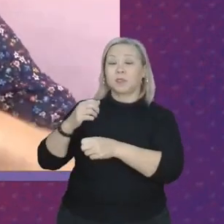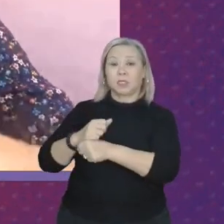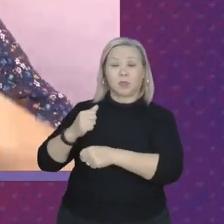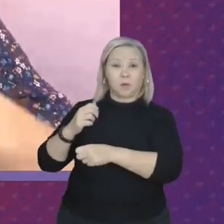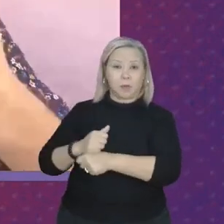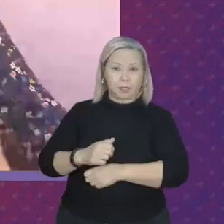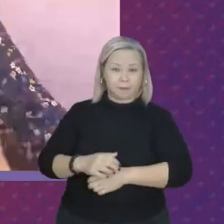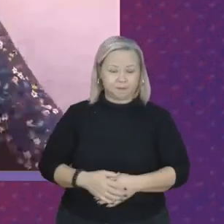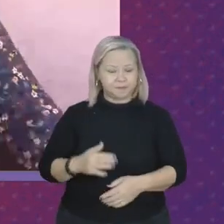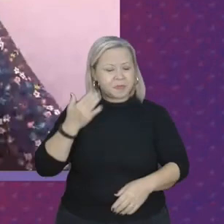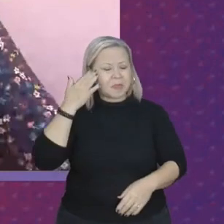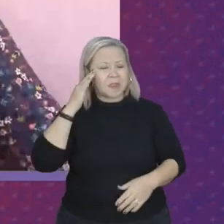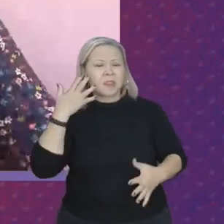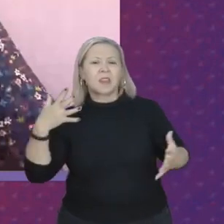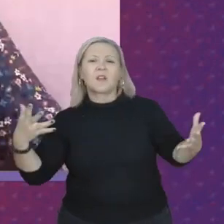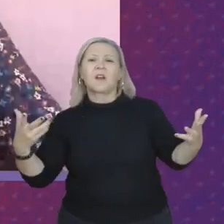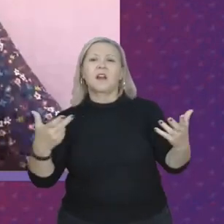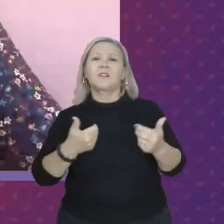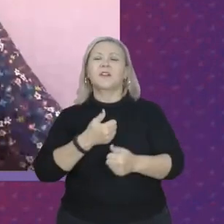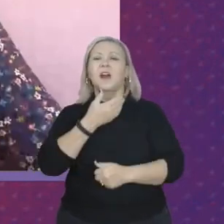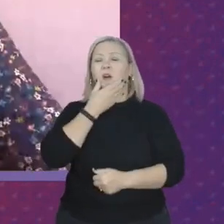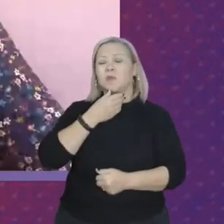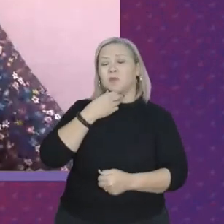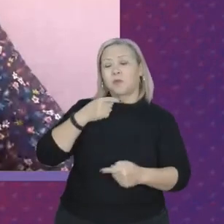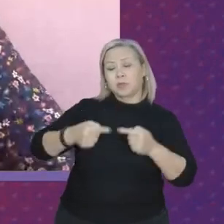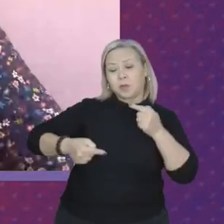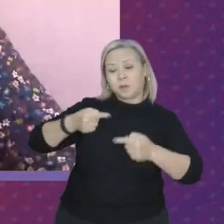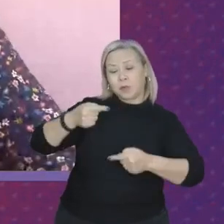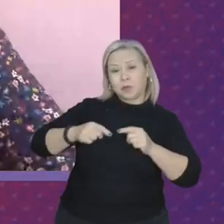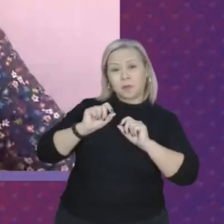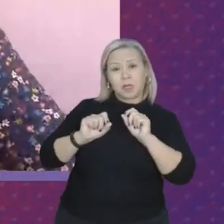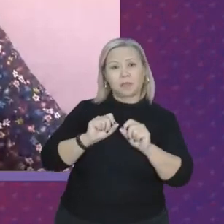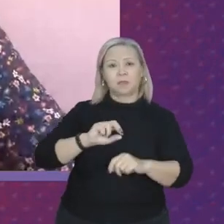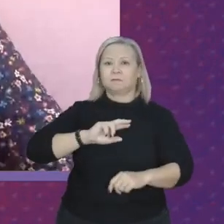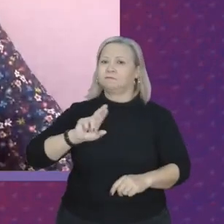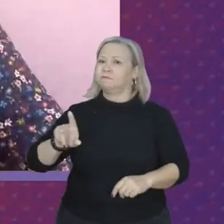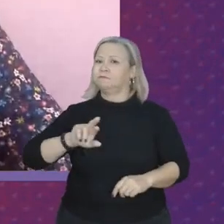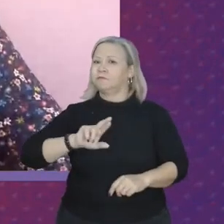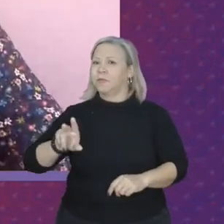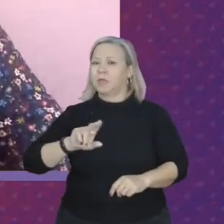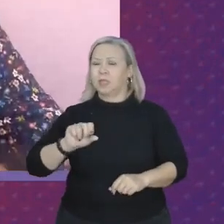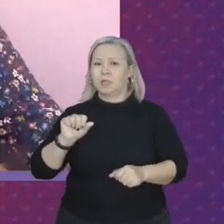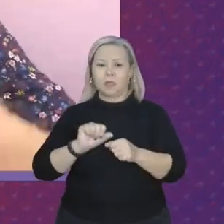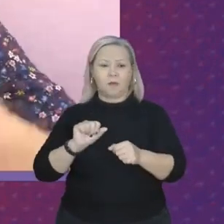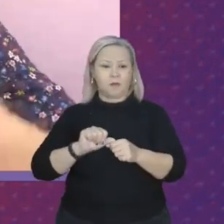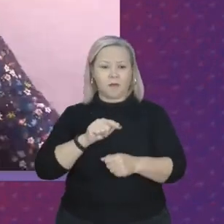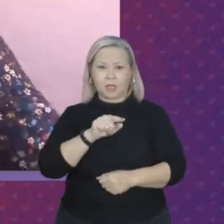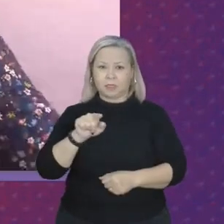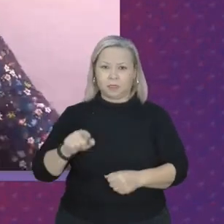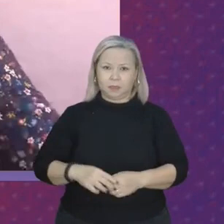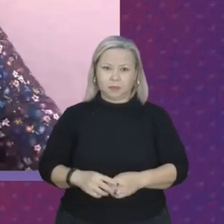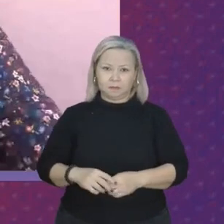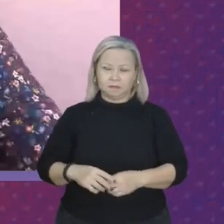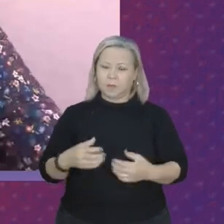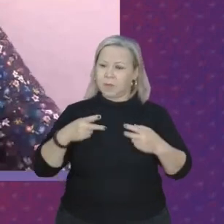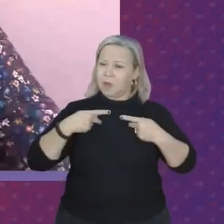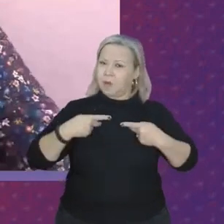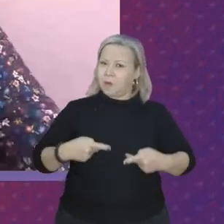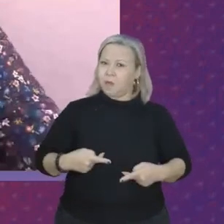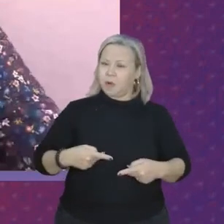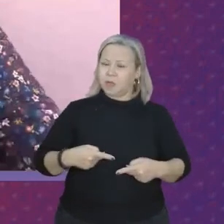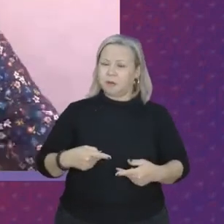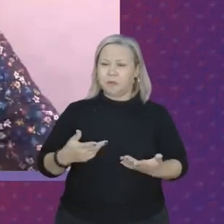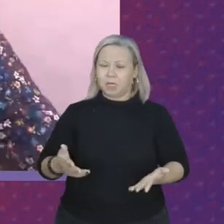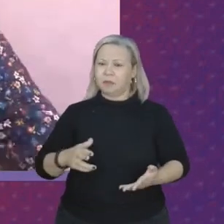é qualificar esses homens que estão na política para que eles não ajam dessa forma, para que eles não se comportem dessa forma, para que eles